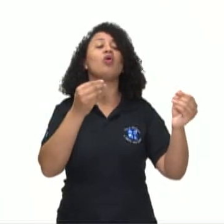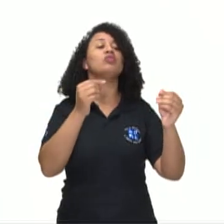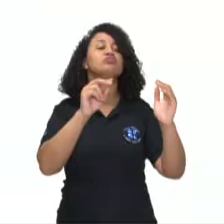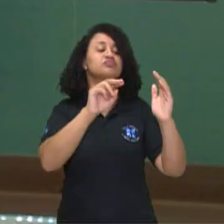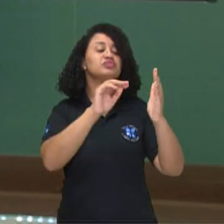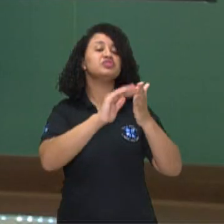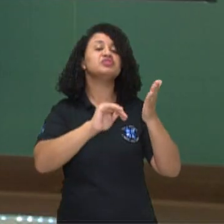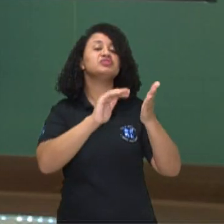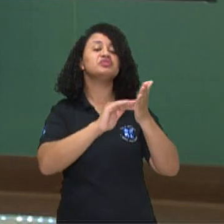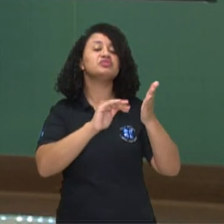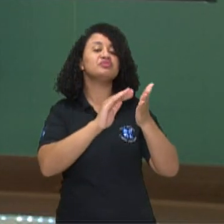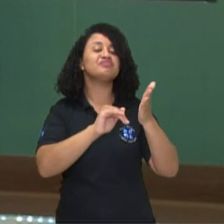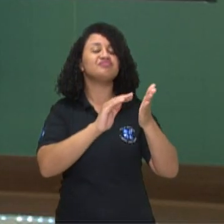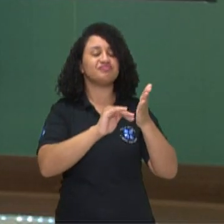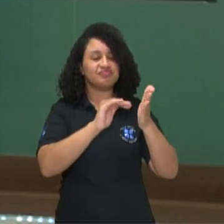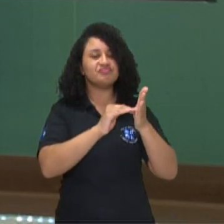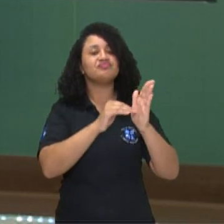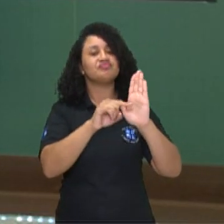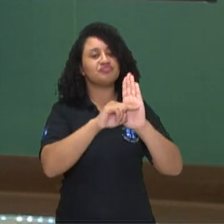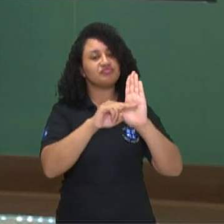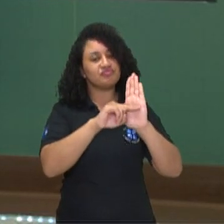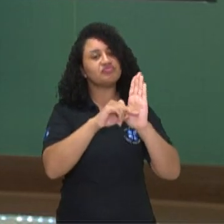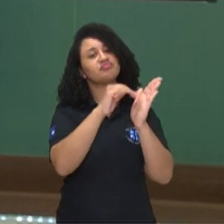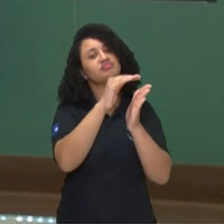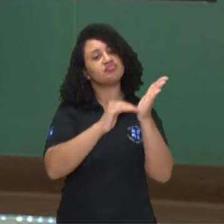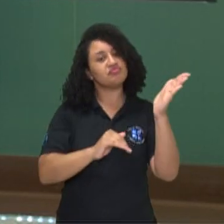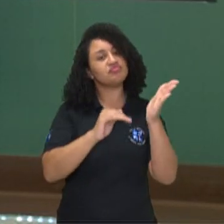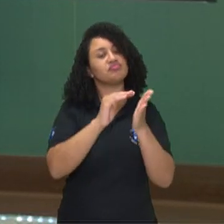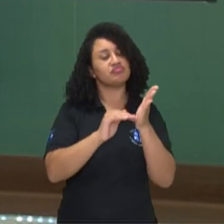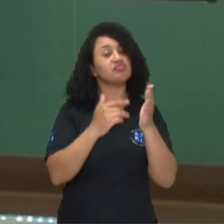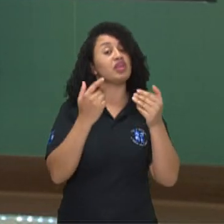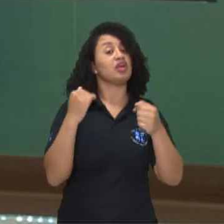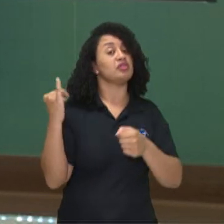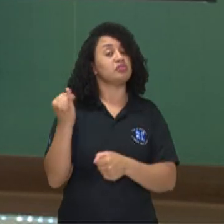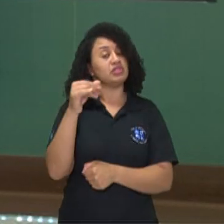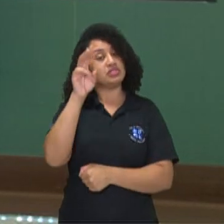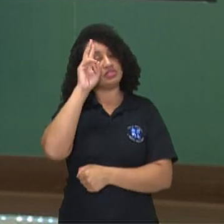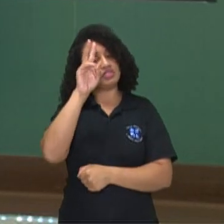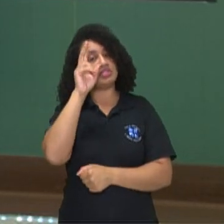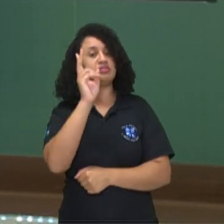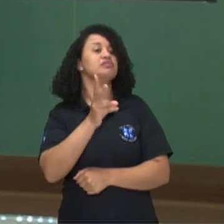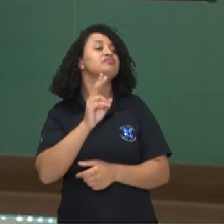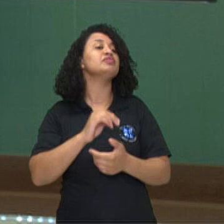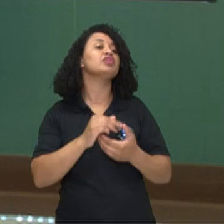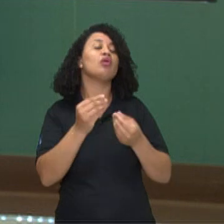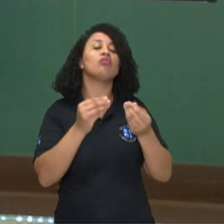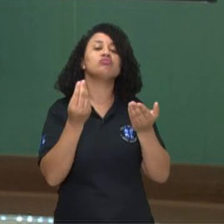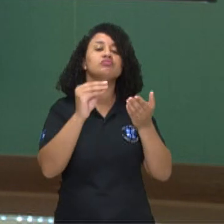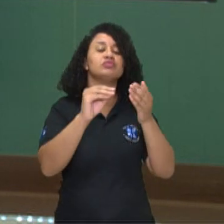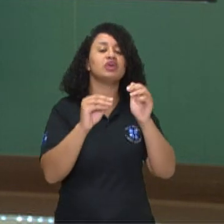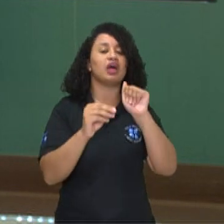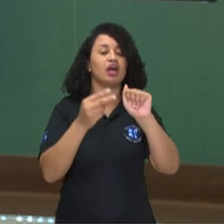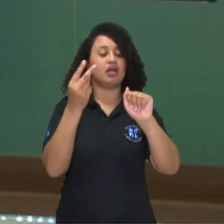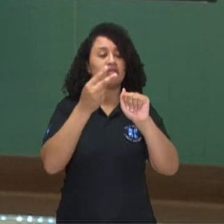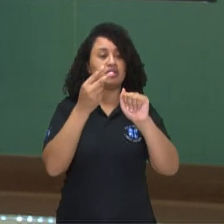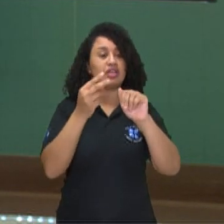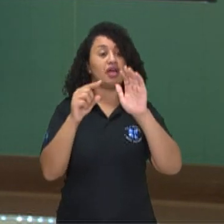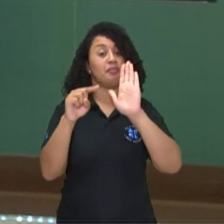diferença? Uma conta de menos, preciso lembrar disso, tá bom? Então, como é que eu escrevo? Quadrado do